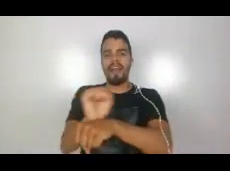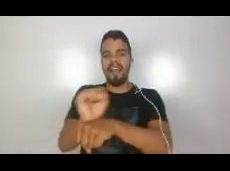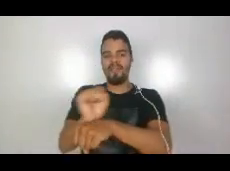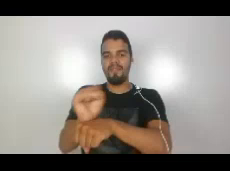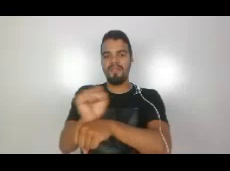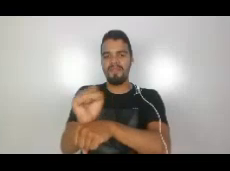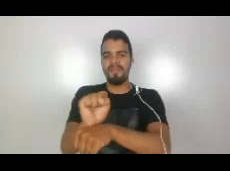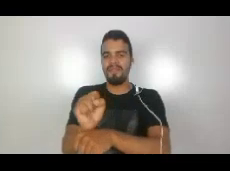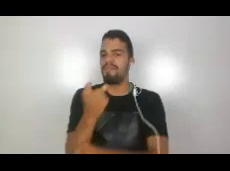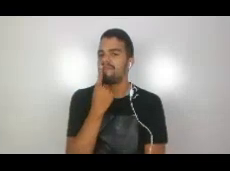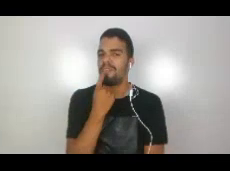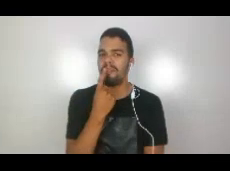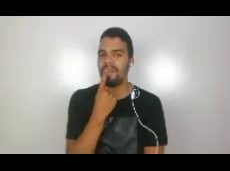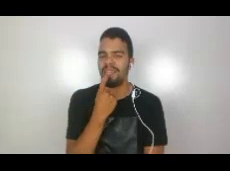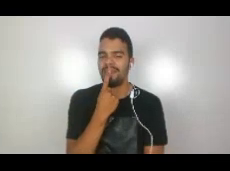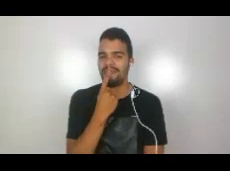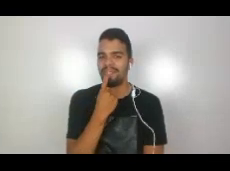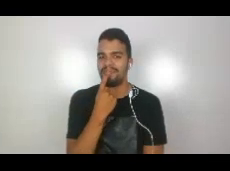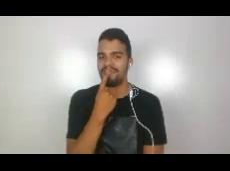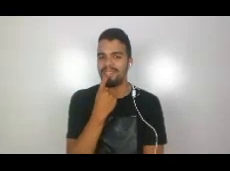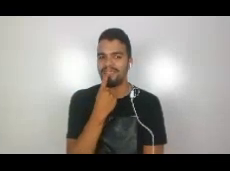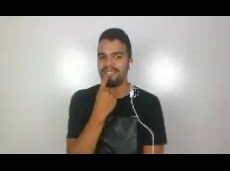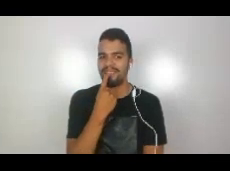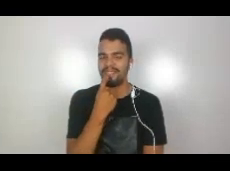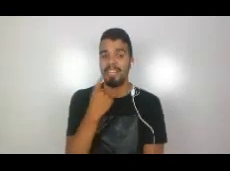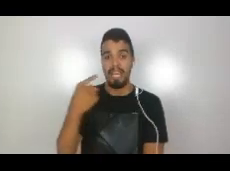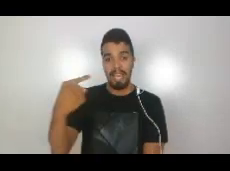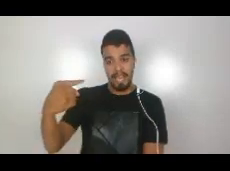um carro vermelho.